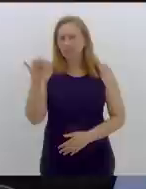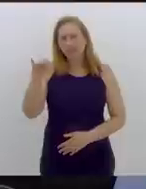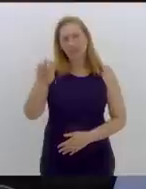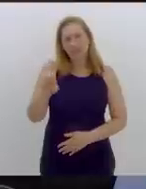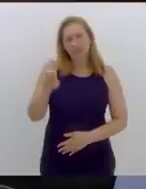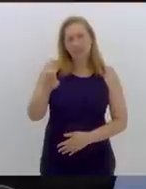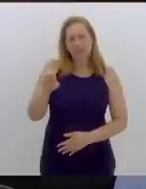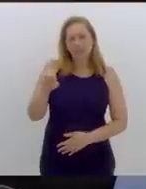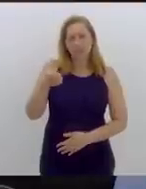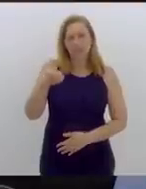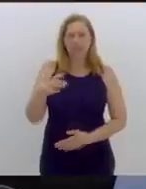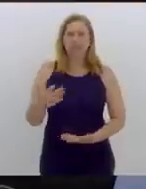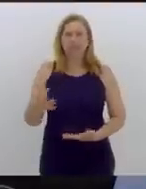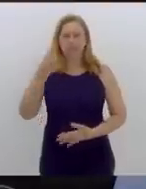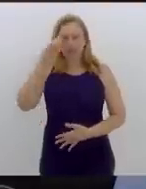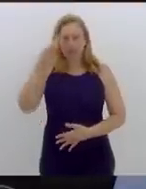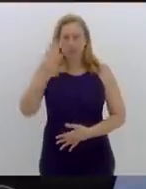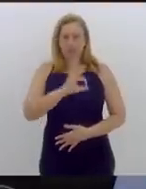coronéis